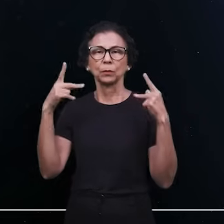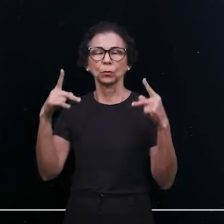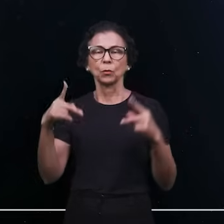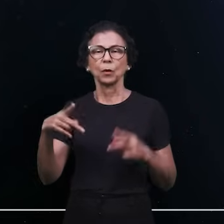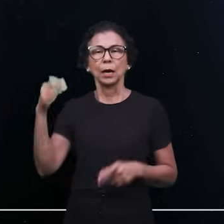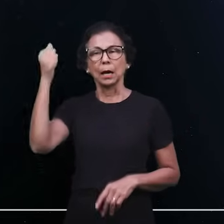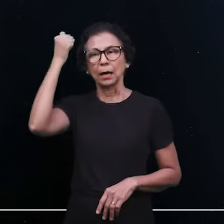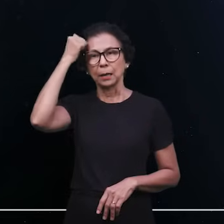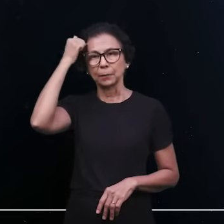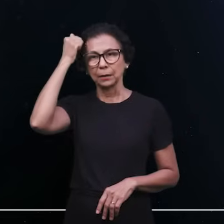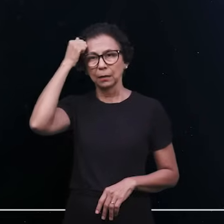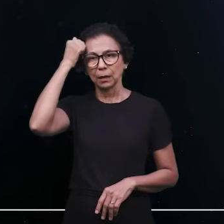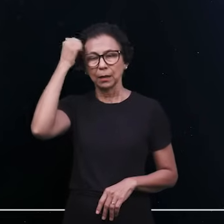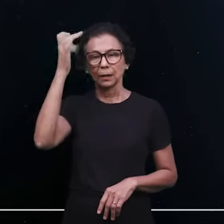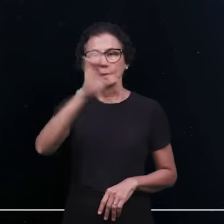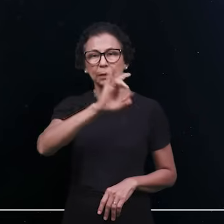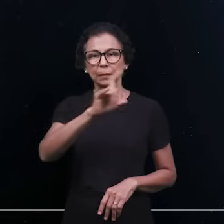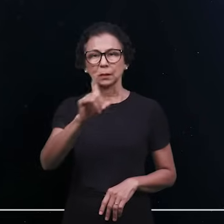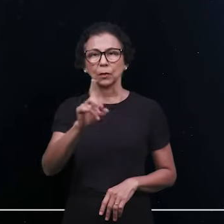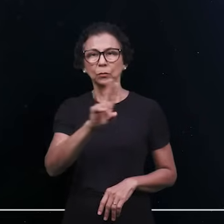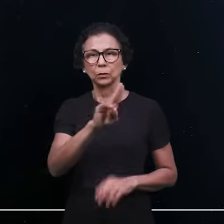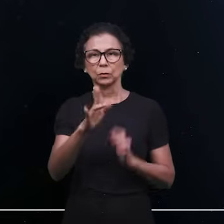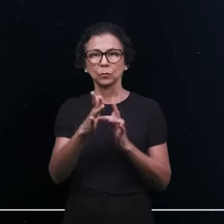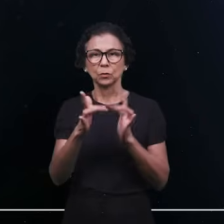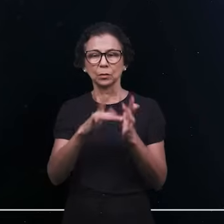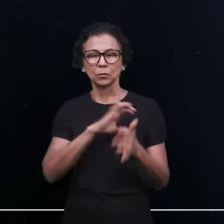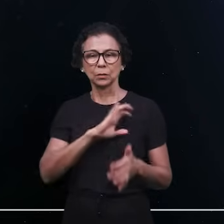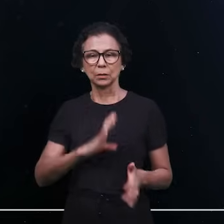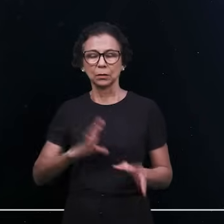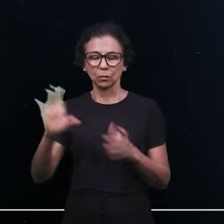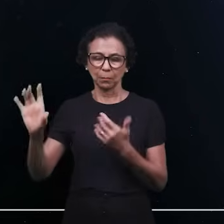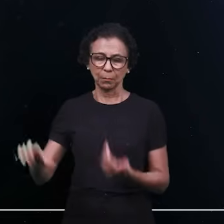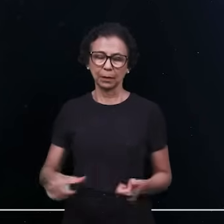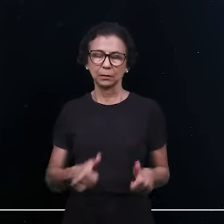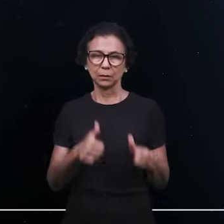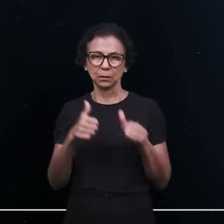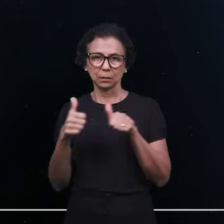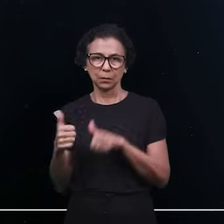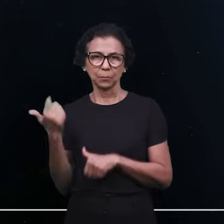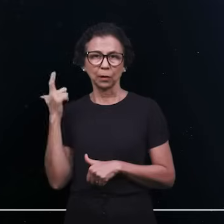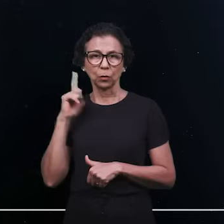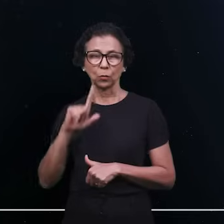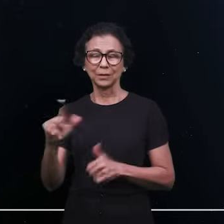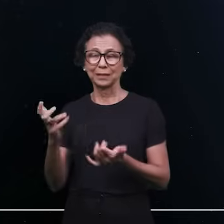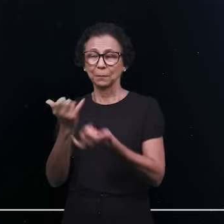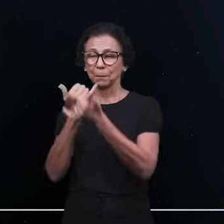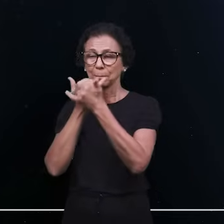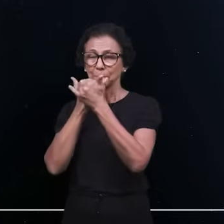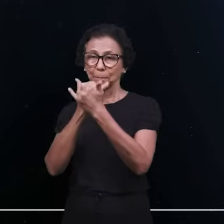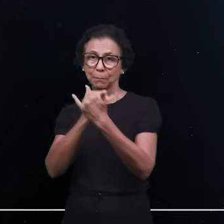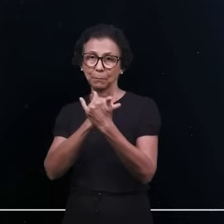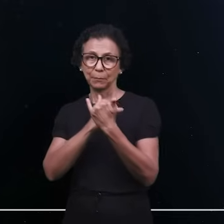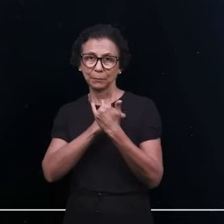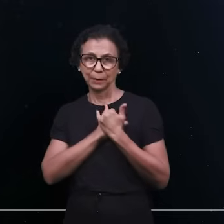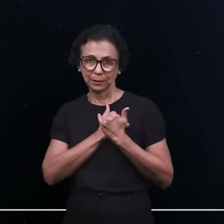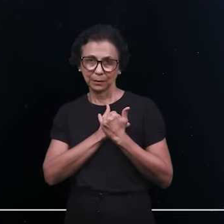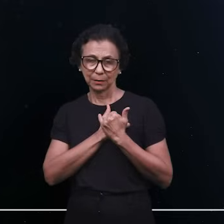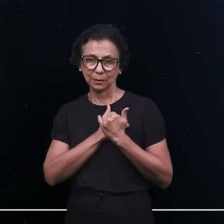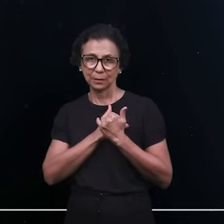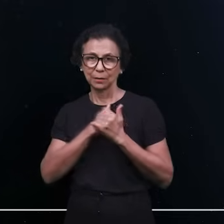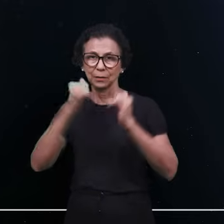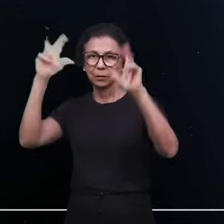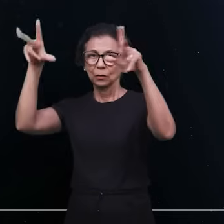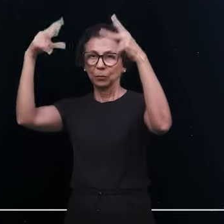vós seja batizado em nome de Jesus Cristo para perdão dos pecados e recebereis o dom